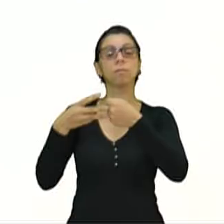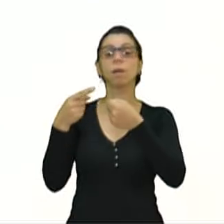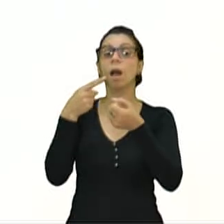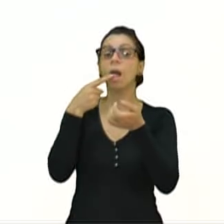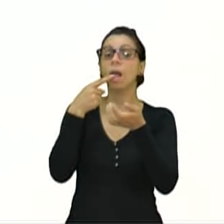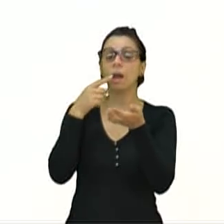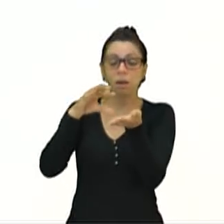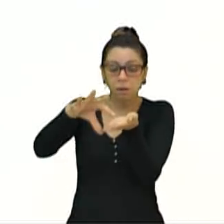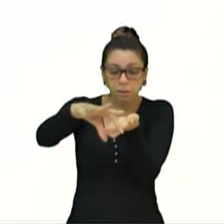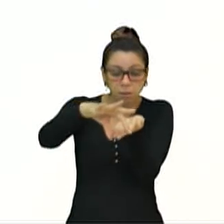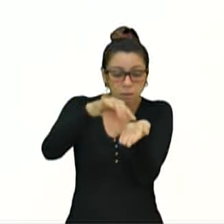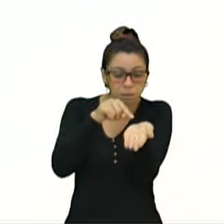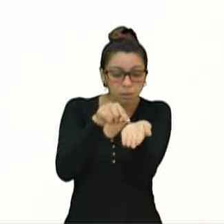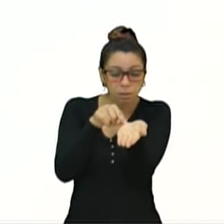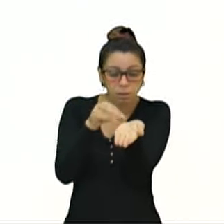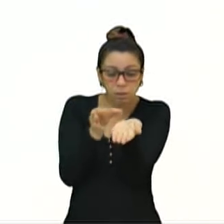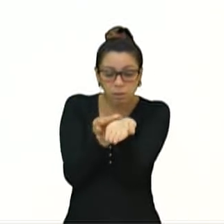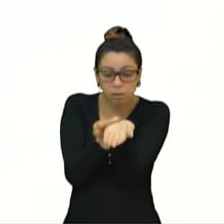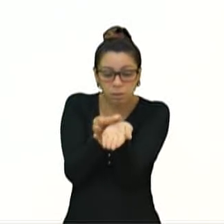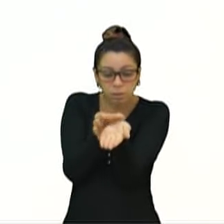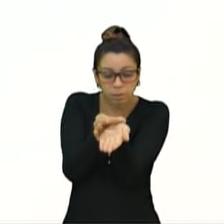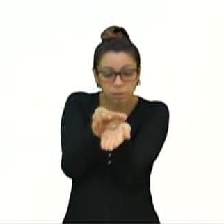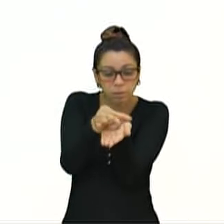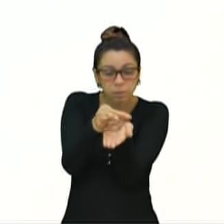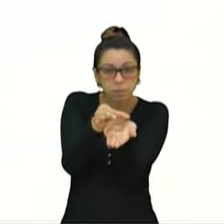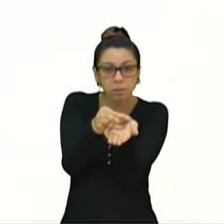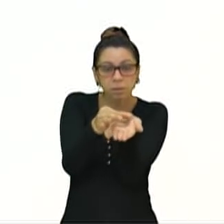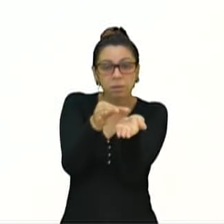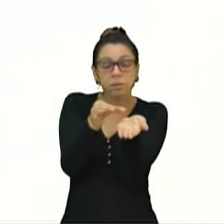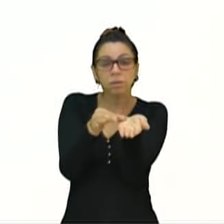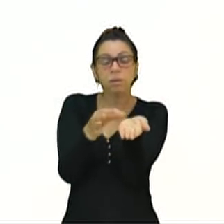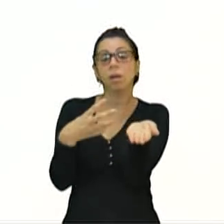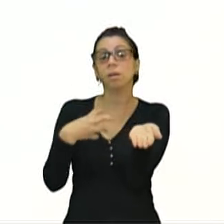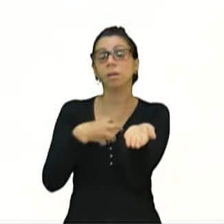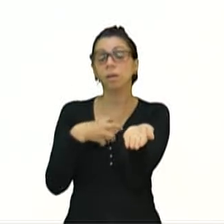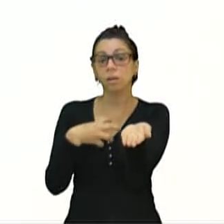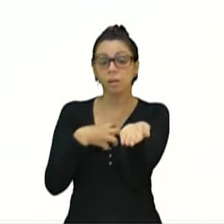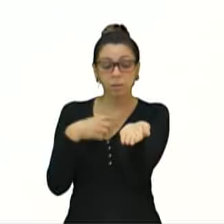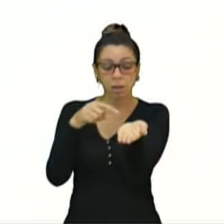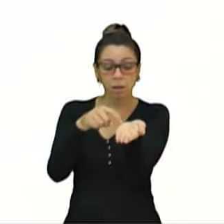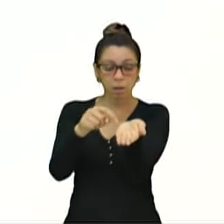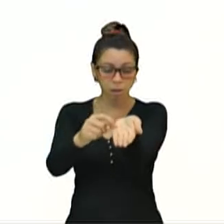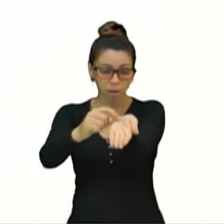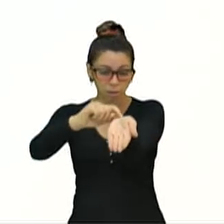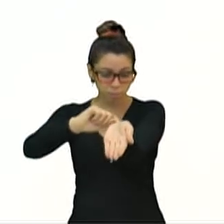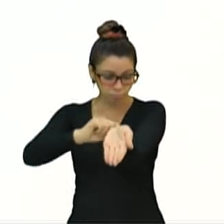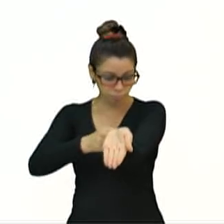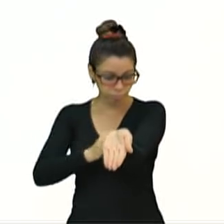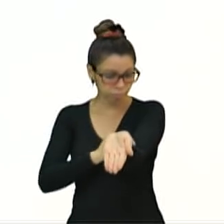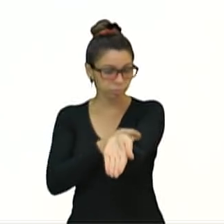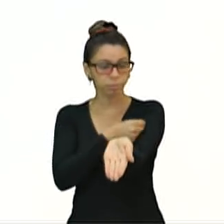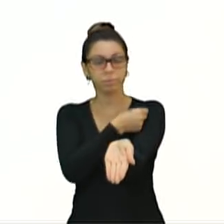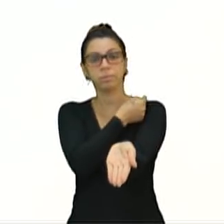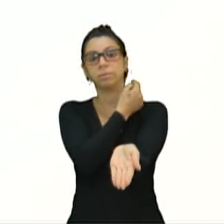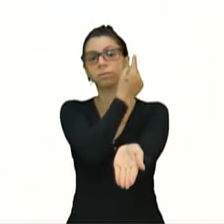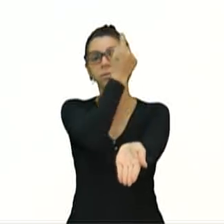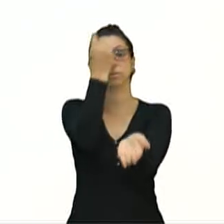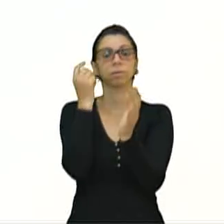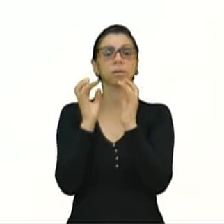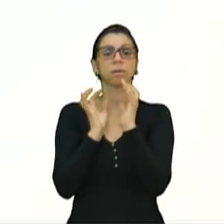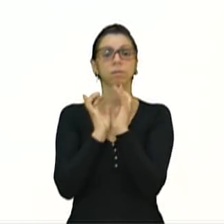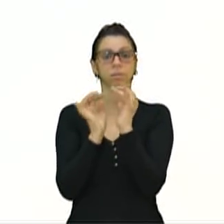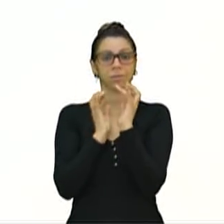outras regiões internas da nossa boca gera impulsos nervosos que são transmitidos ao nosso